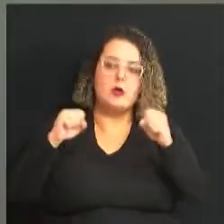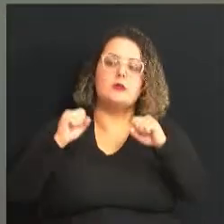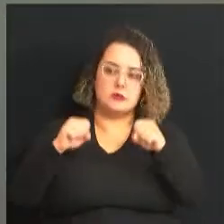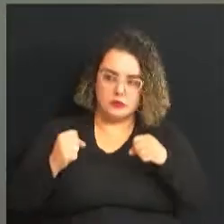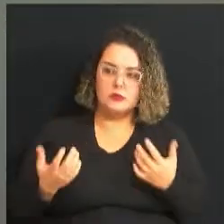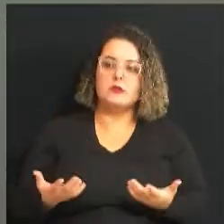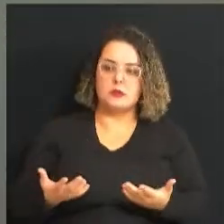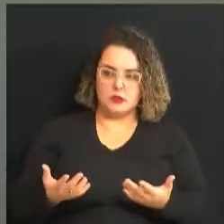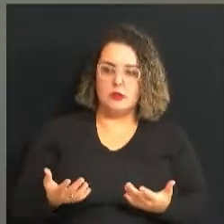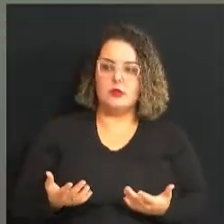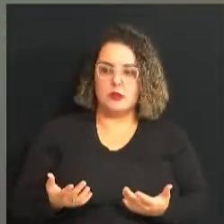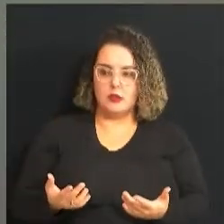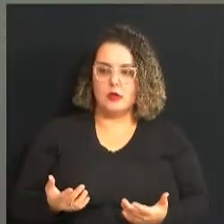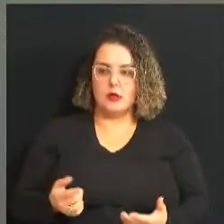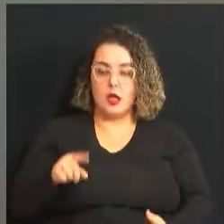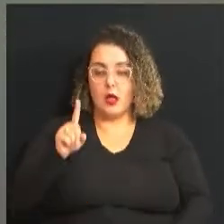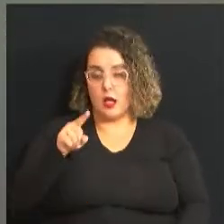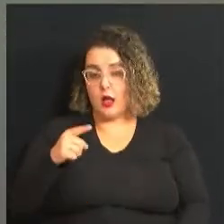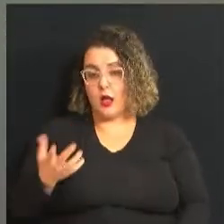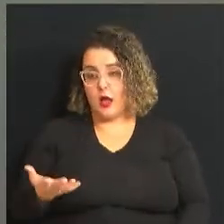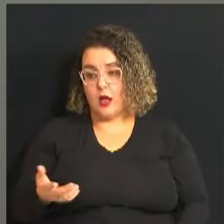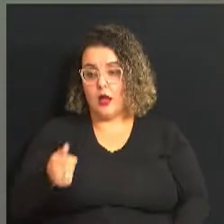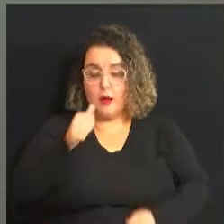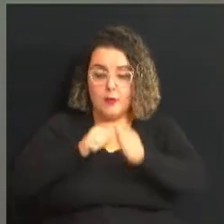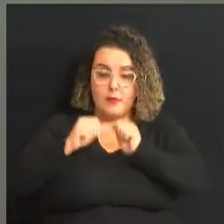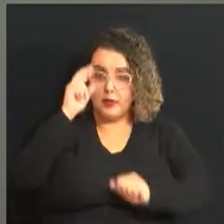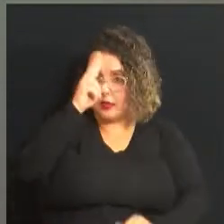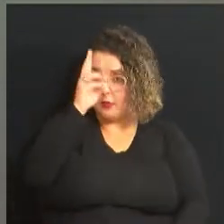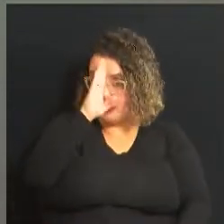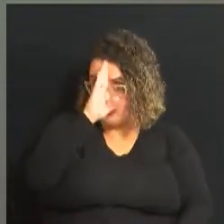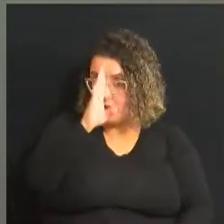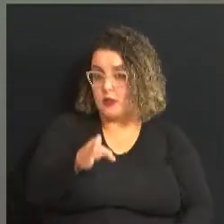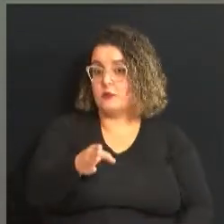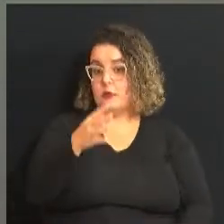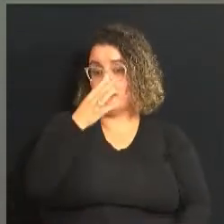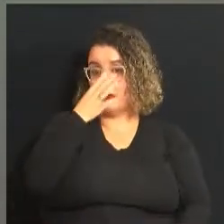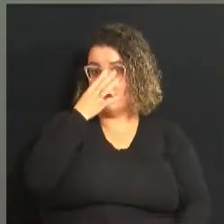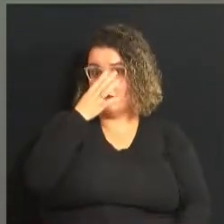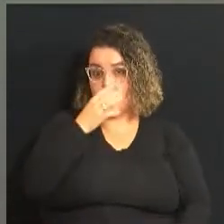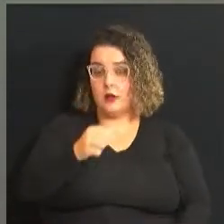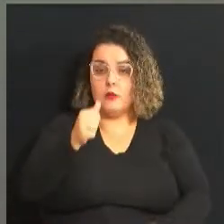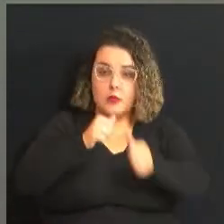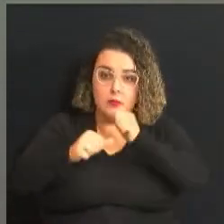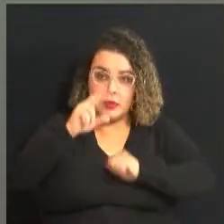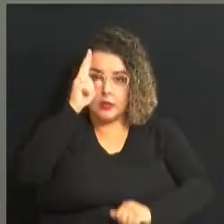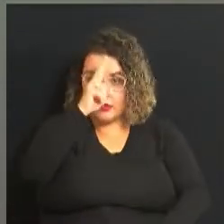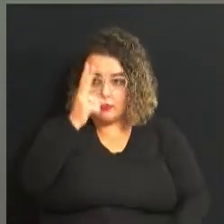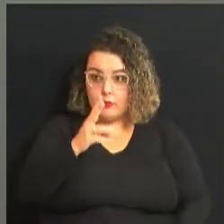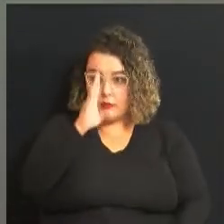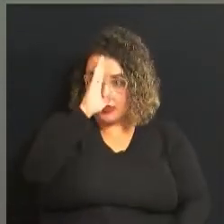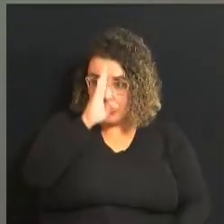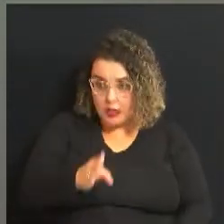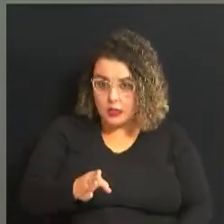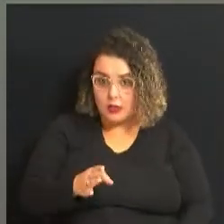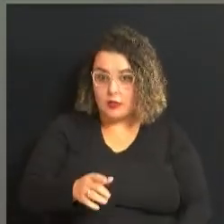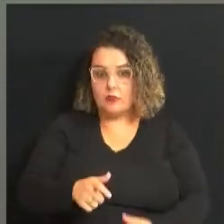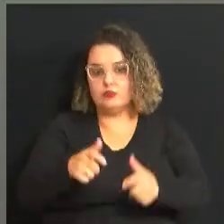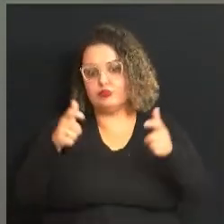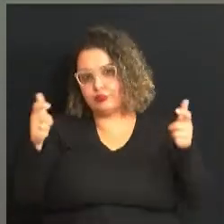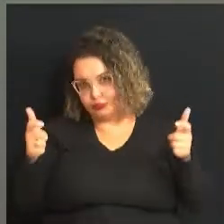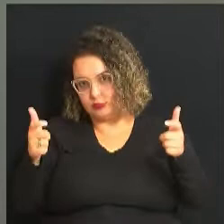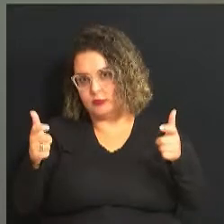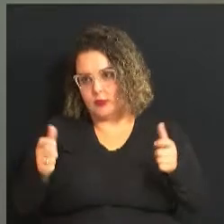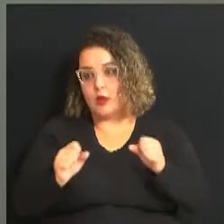Pode sim. A bebida alcoólica, principalmente, né? A bebida alcoólica, principalmente em excesso, ela